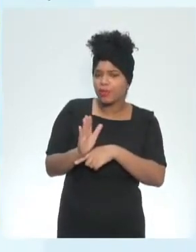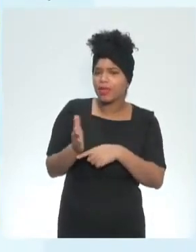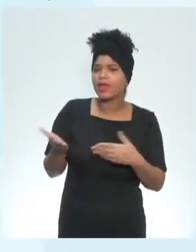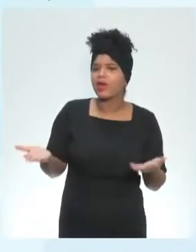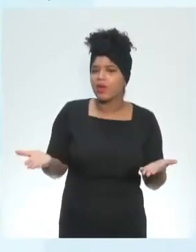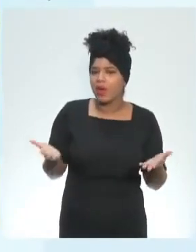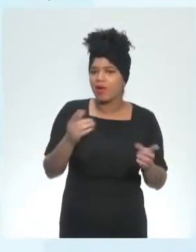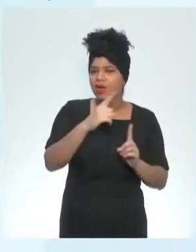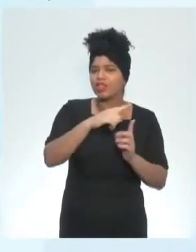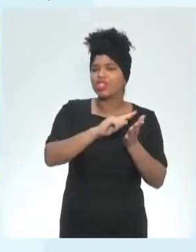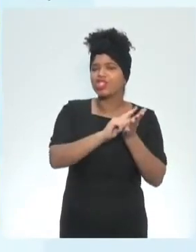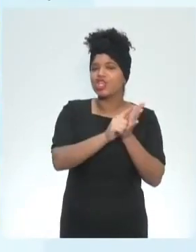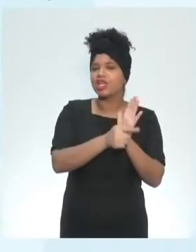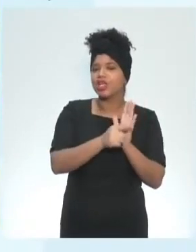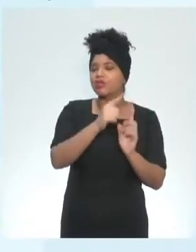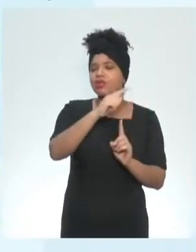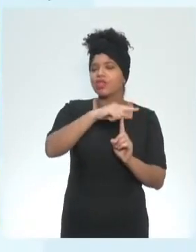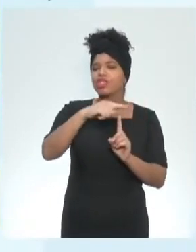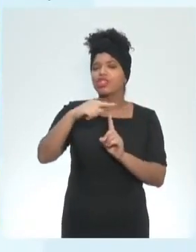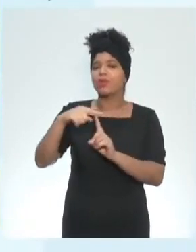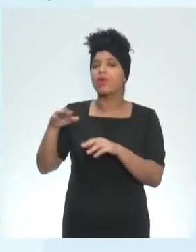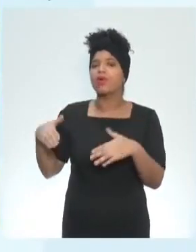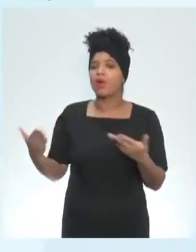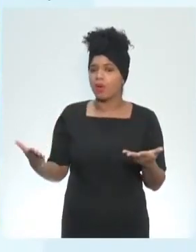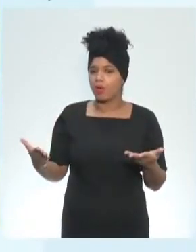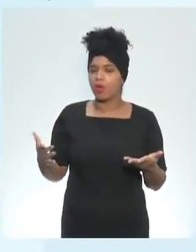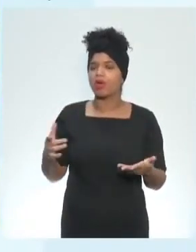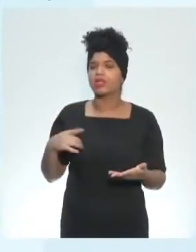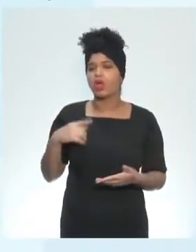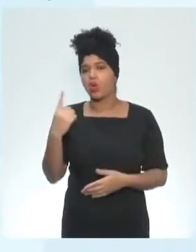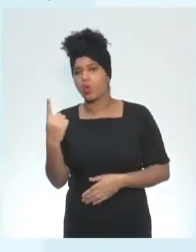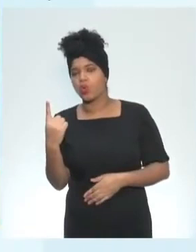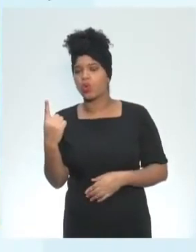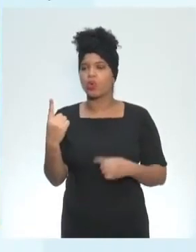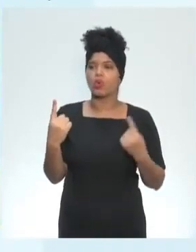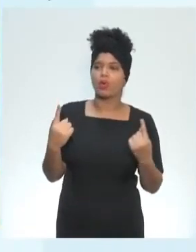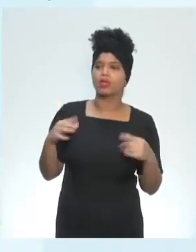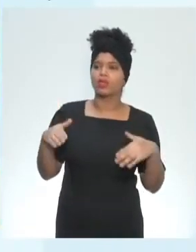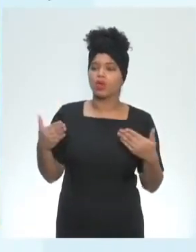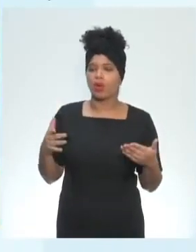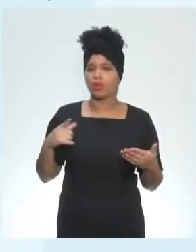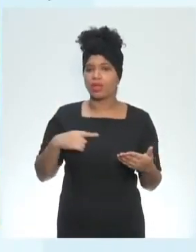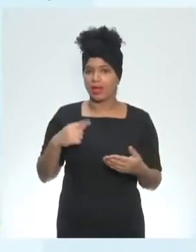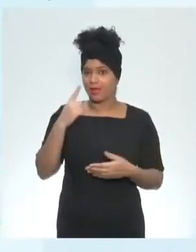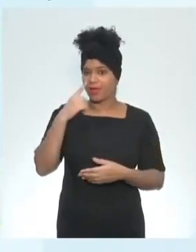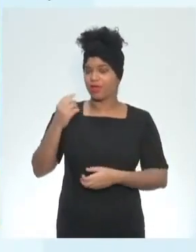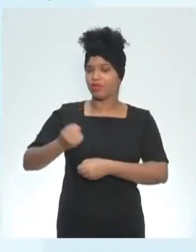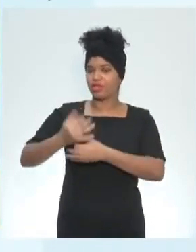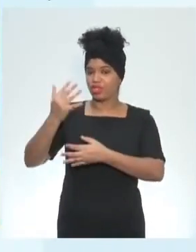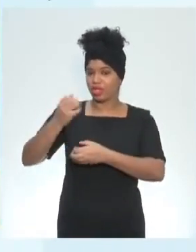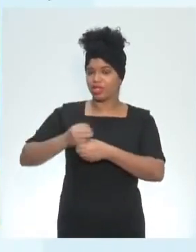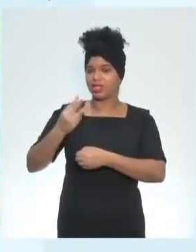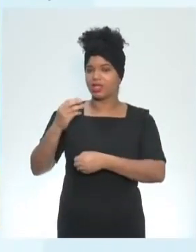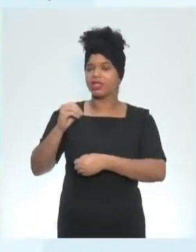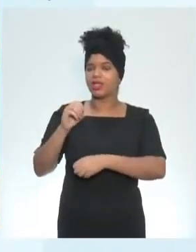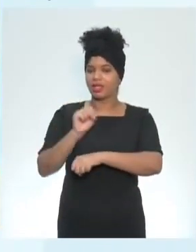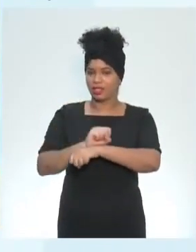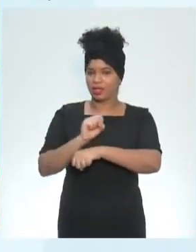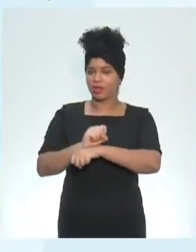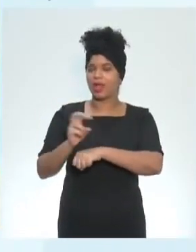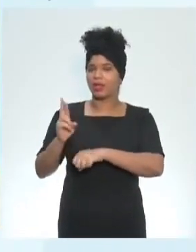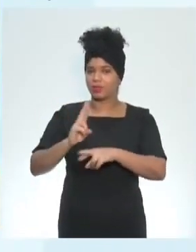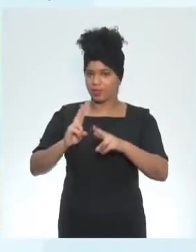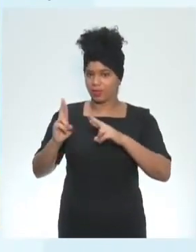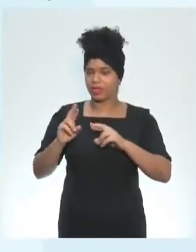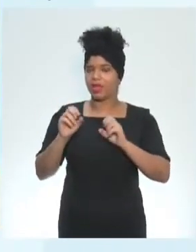quais são os gêneros de filmes favoritos aí vocês pode ser mais que um Então vou aqui abrir o teatro para vocês Trinta Segundos